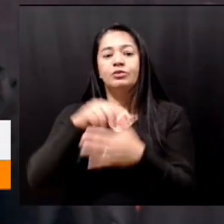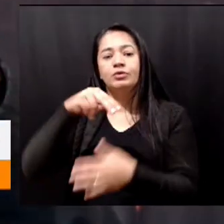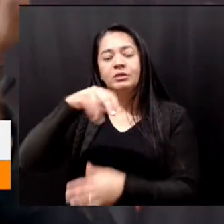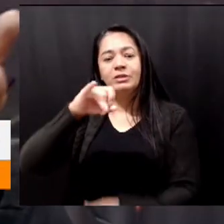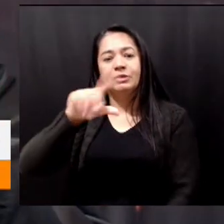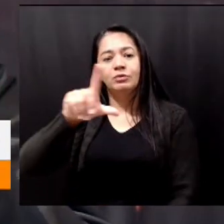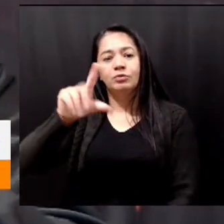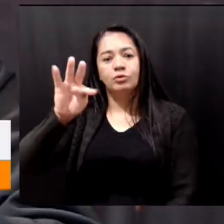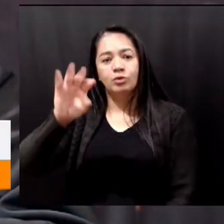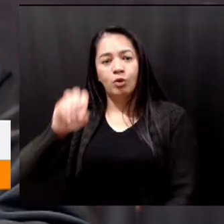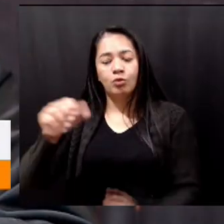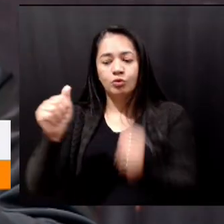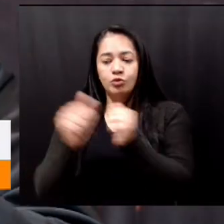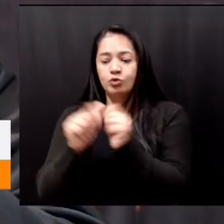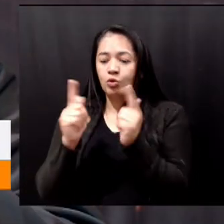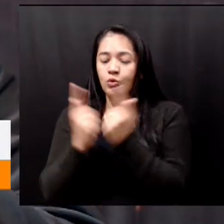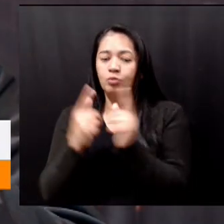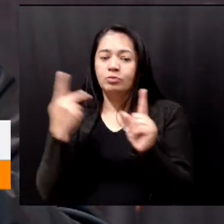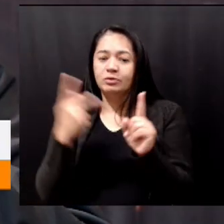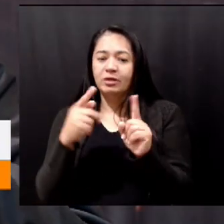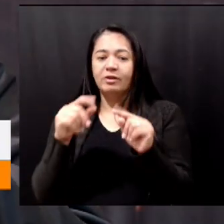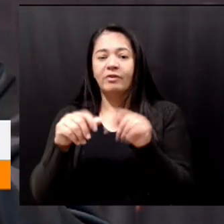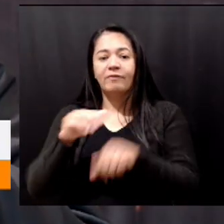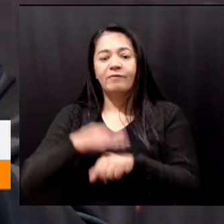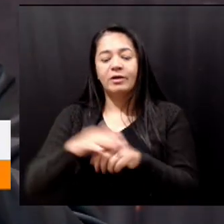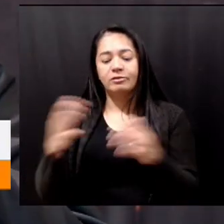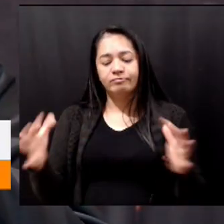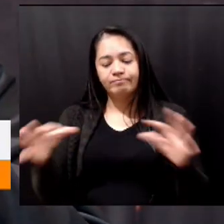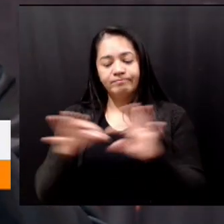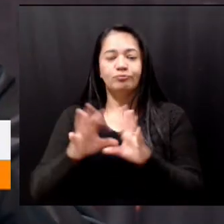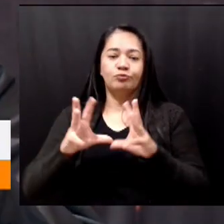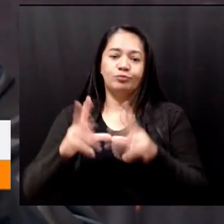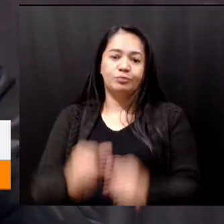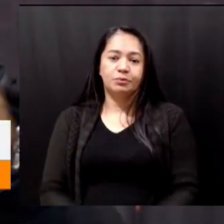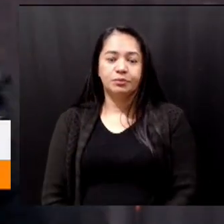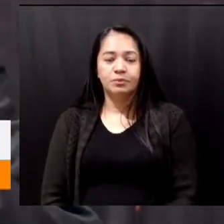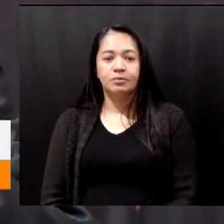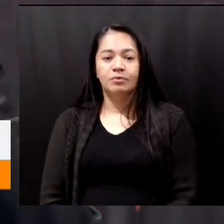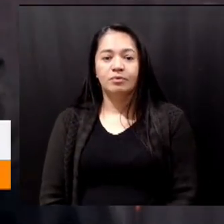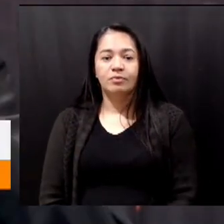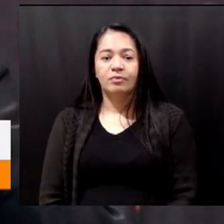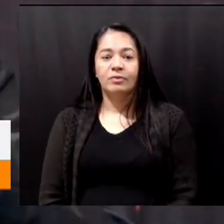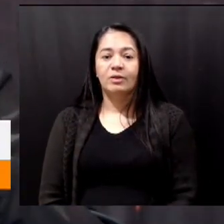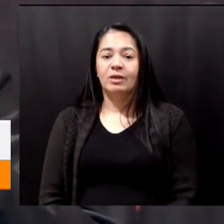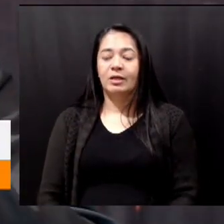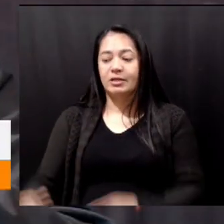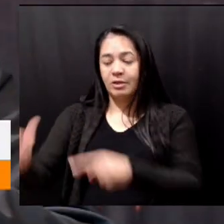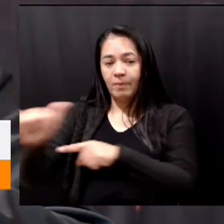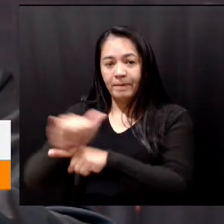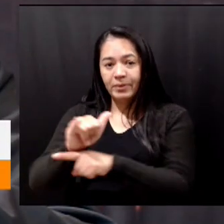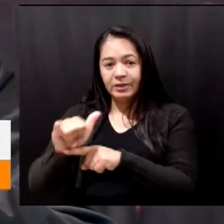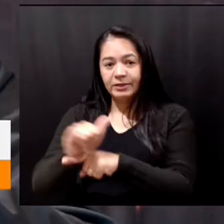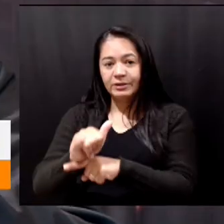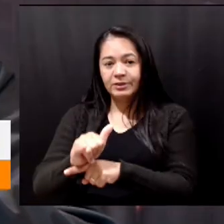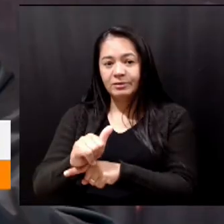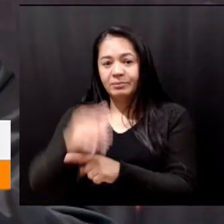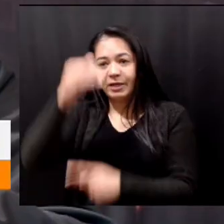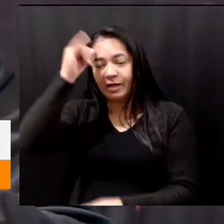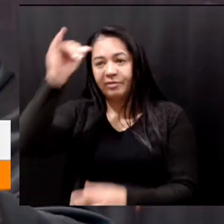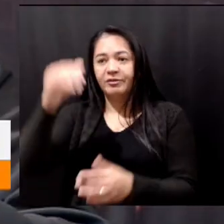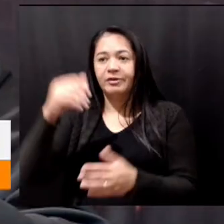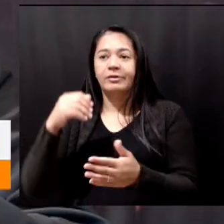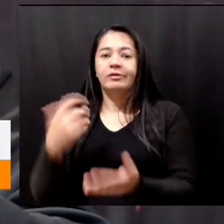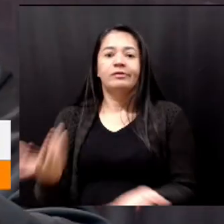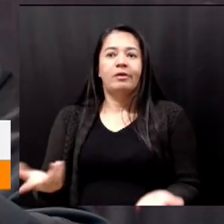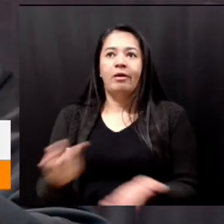equipe dele, faz a consolidação toda. Então, assim, é uma curadoria estratégica para não ficar batendo cabeça, etc. Sim. Mas qual que é a